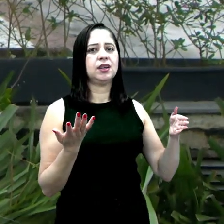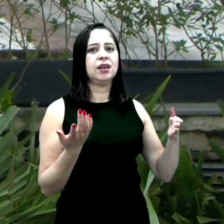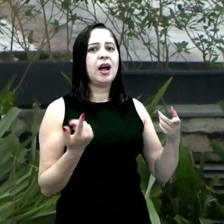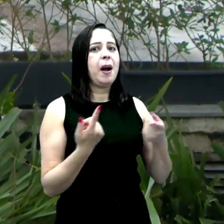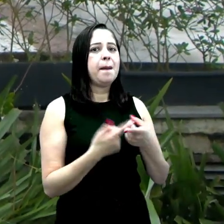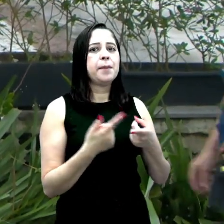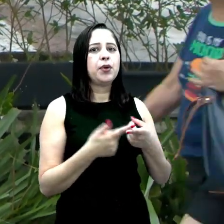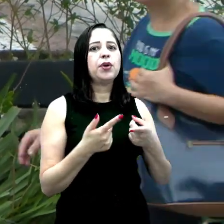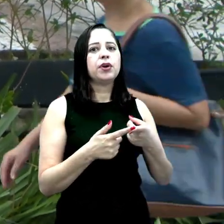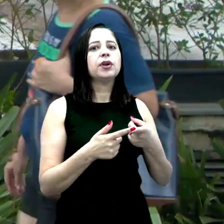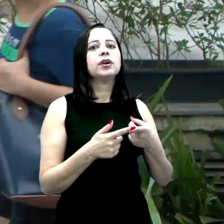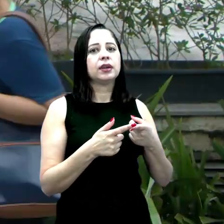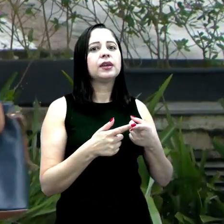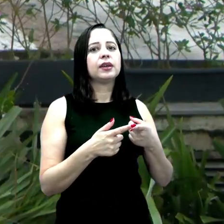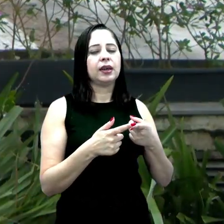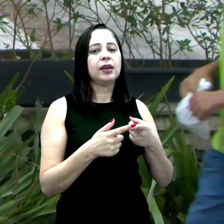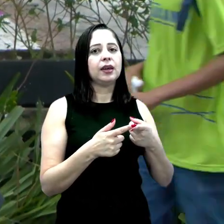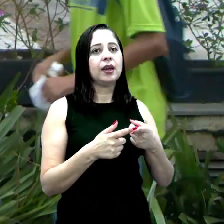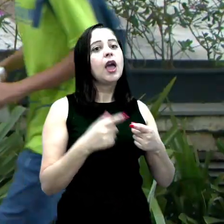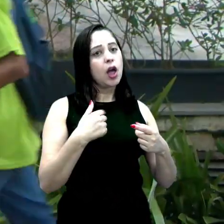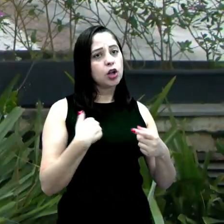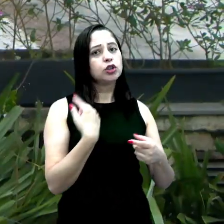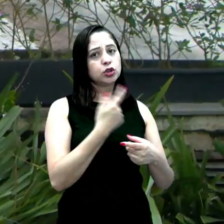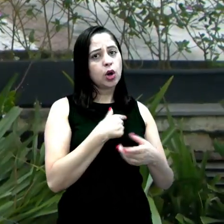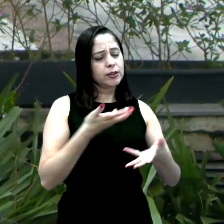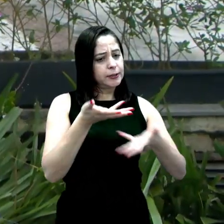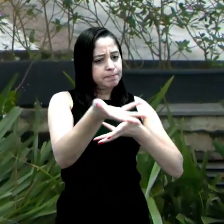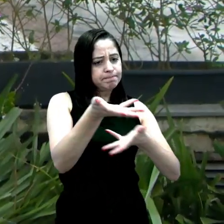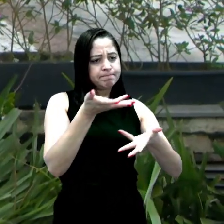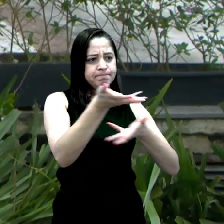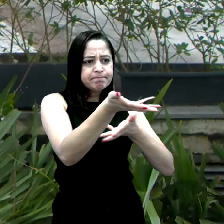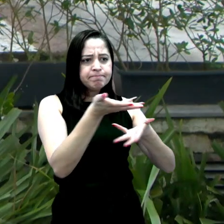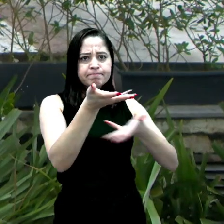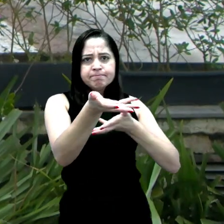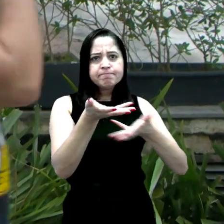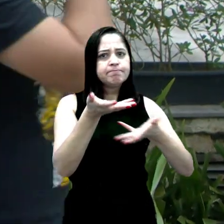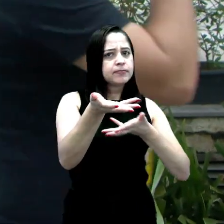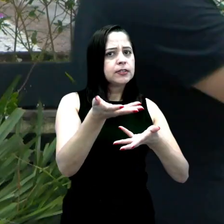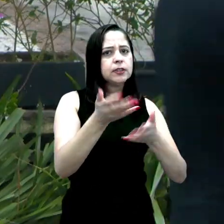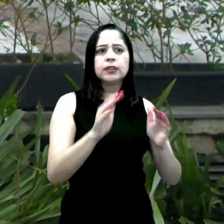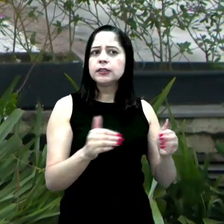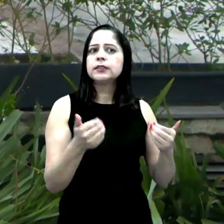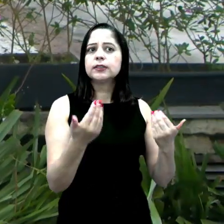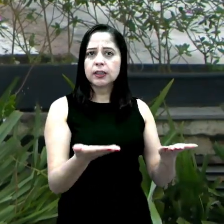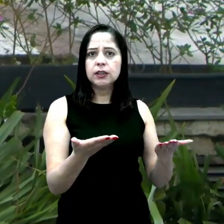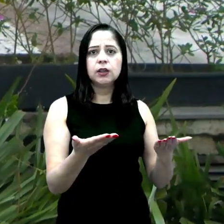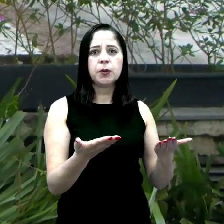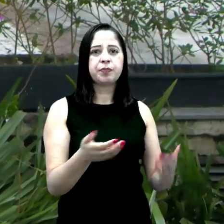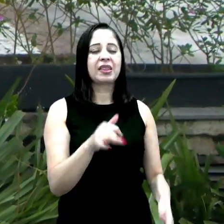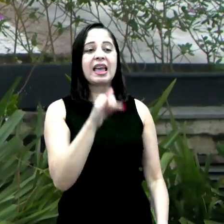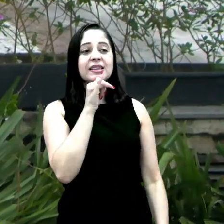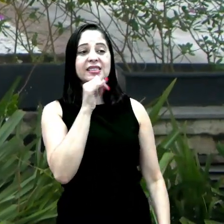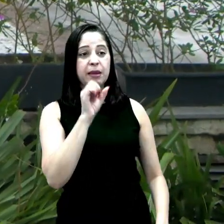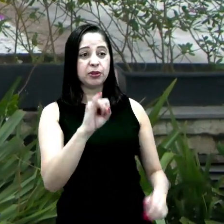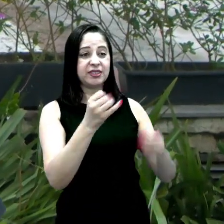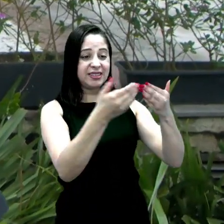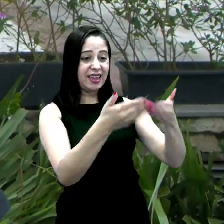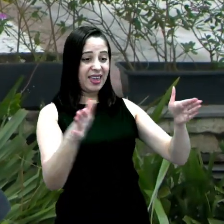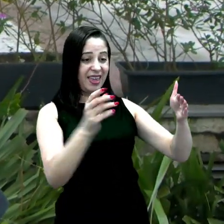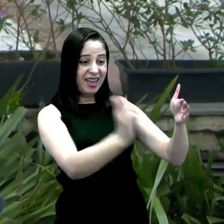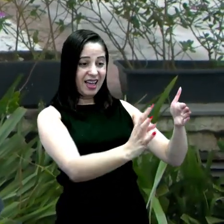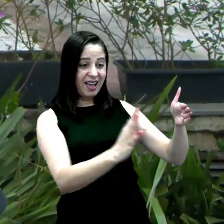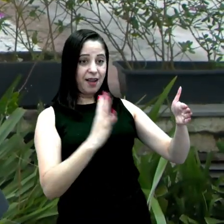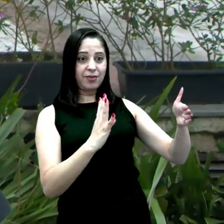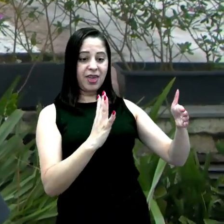bom, muitas áreas dependem de outras pessoas também, com vários tipos de conhecimentos. Então, às vezes, se você abre a porta para uma